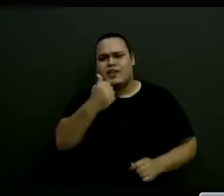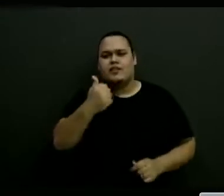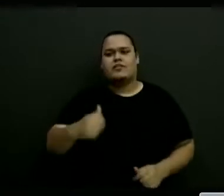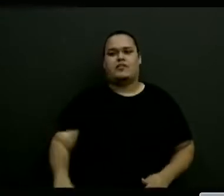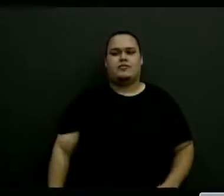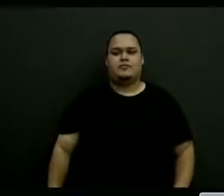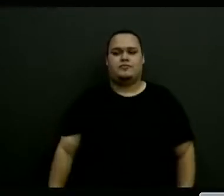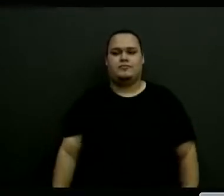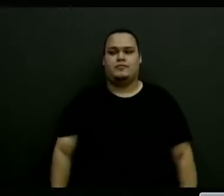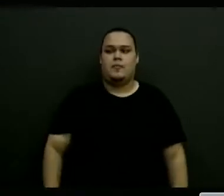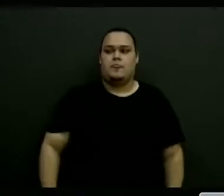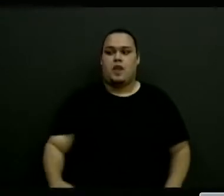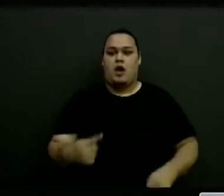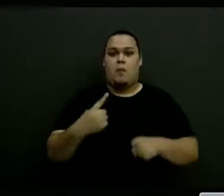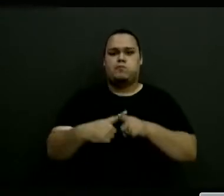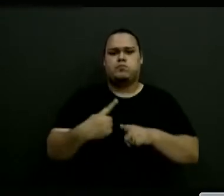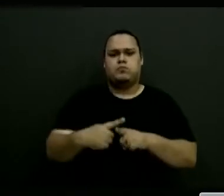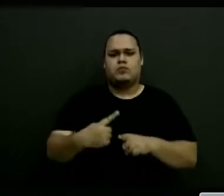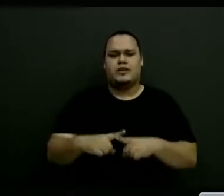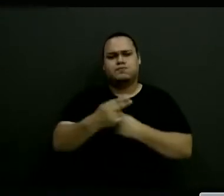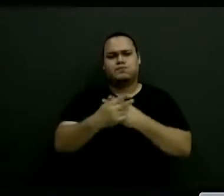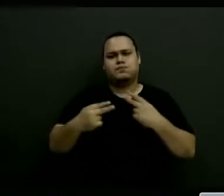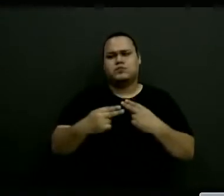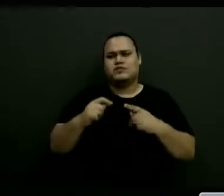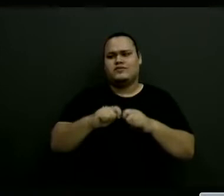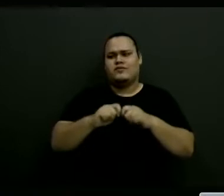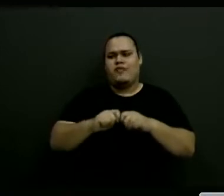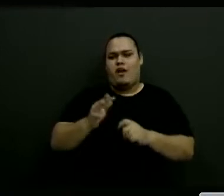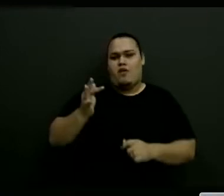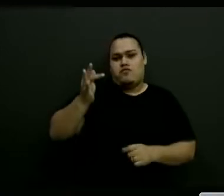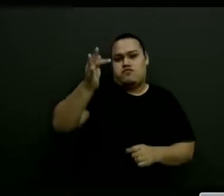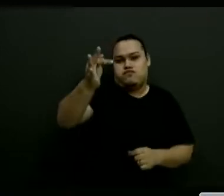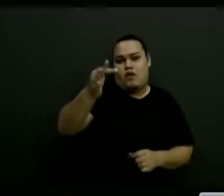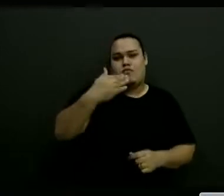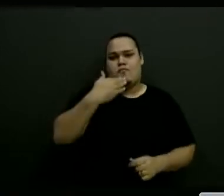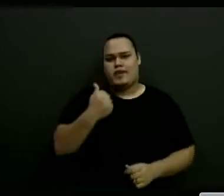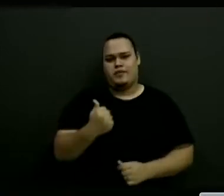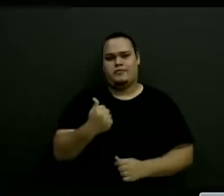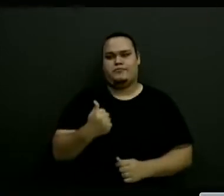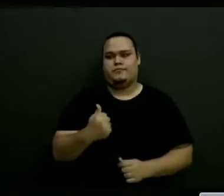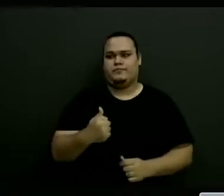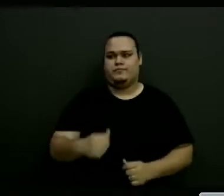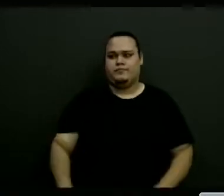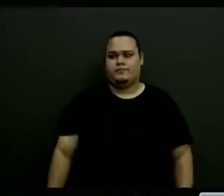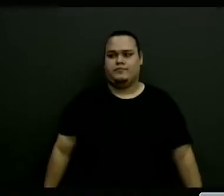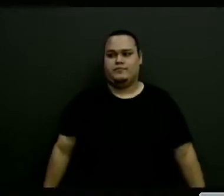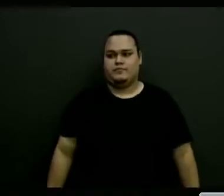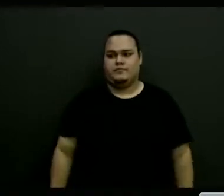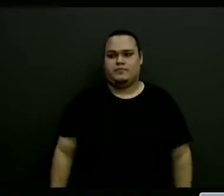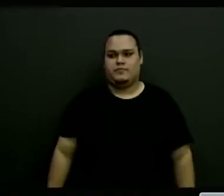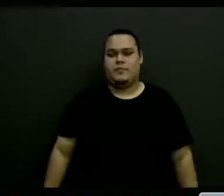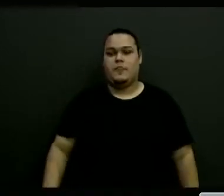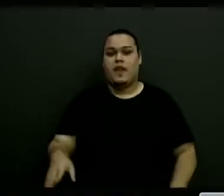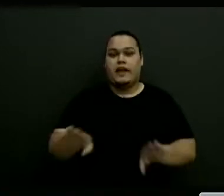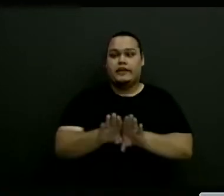engenhosa, e colocou no seu coração para que pudesse ensinar. A Oliabe significa a tenda do pai.